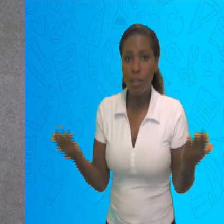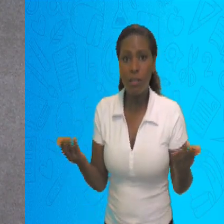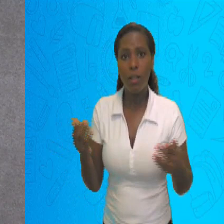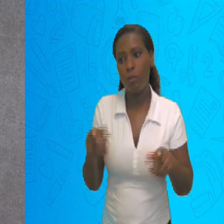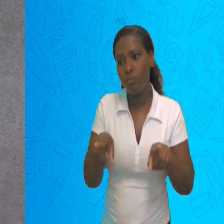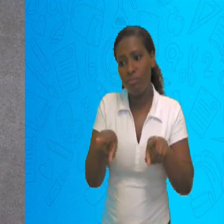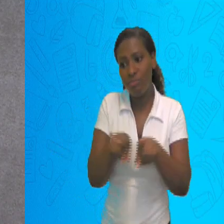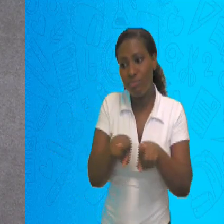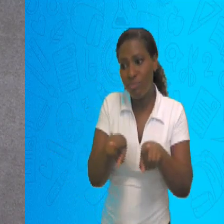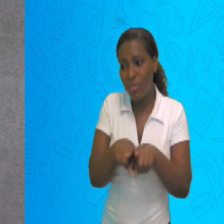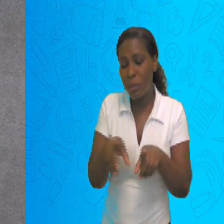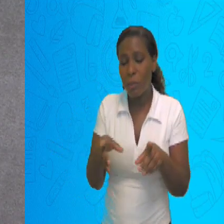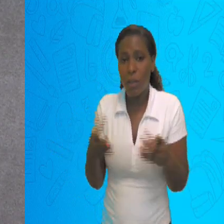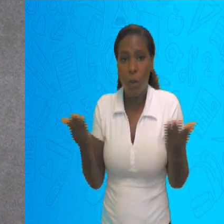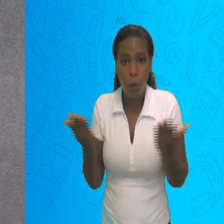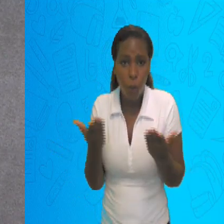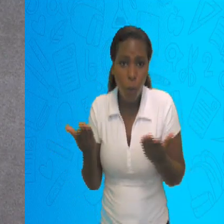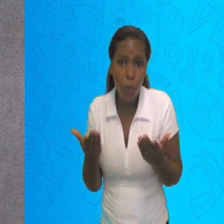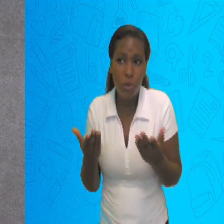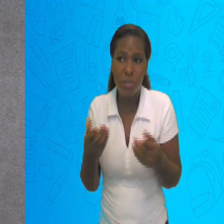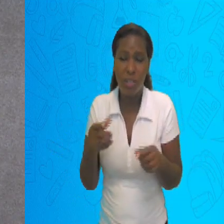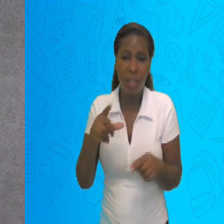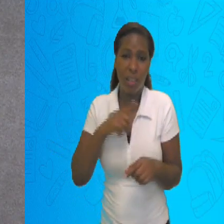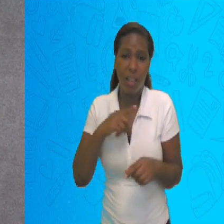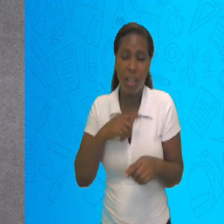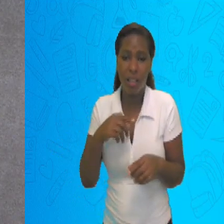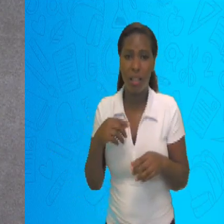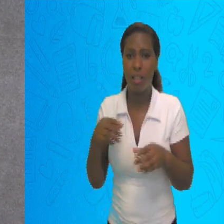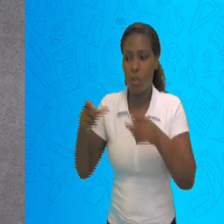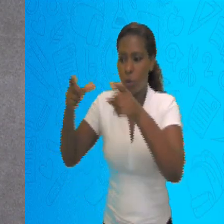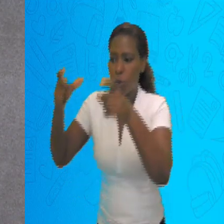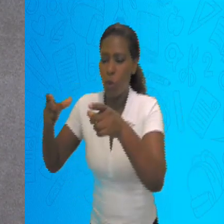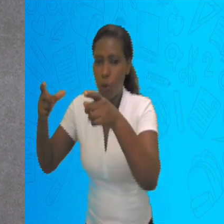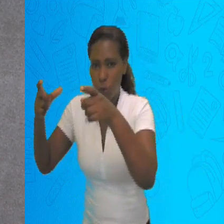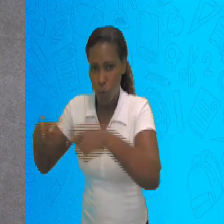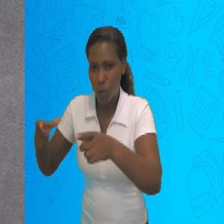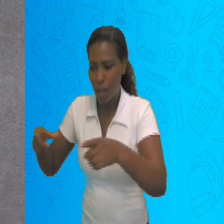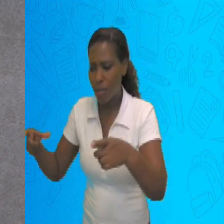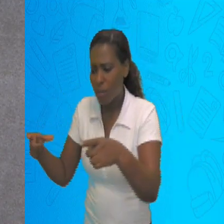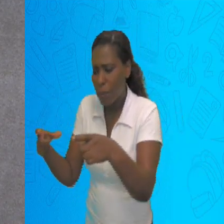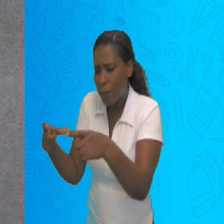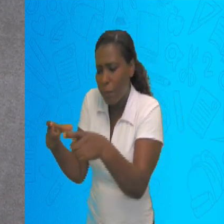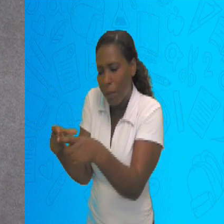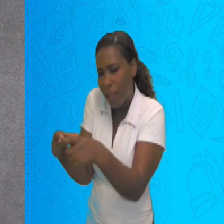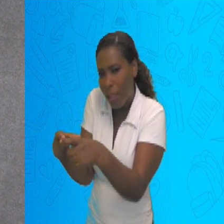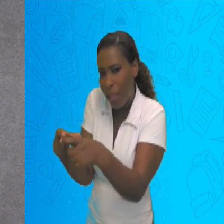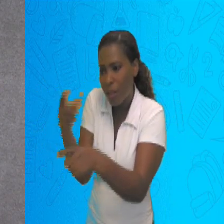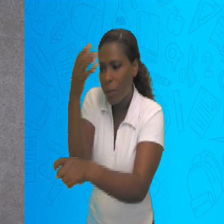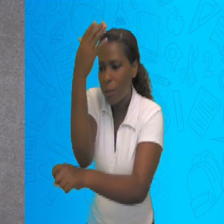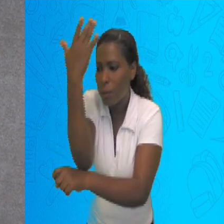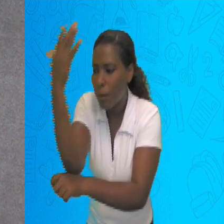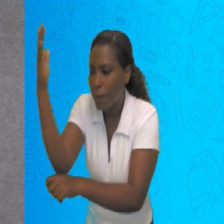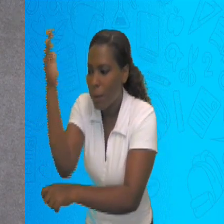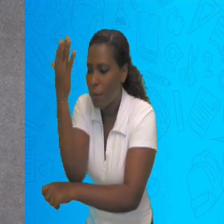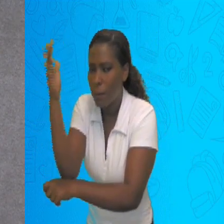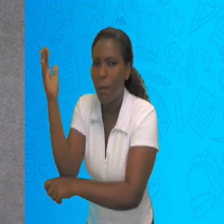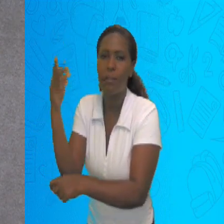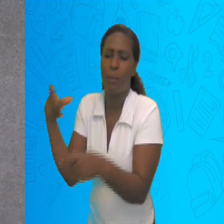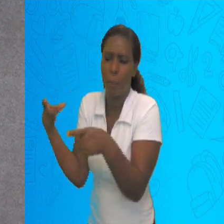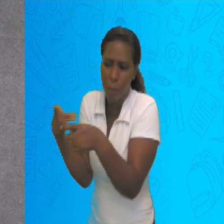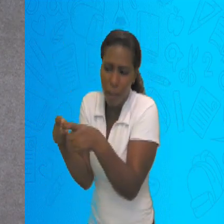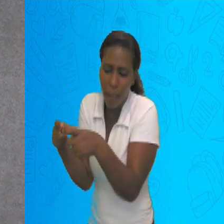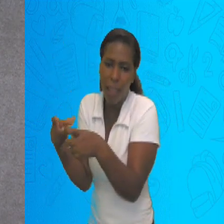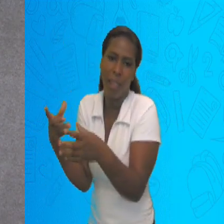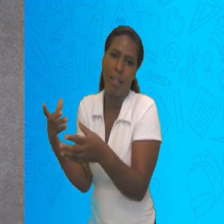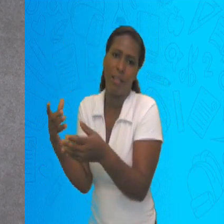ao desmatamento. Então, esses alimentos começaram a ser escassos, então eles tinham que modificar. Então,